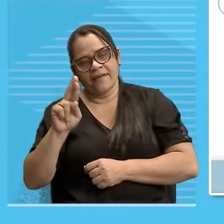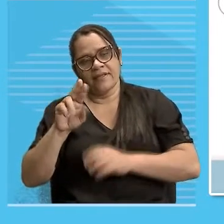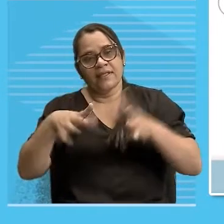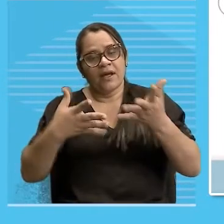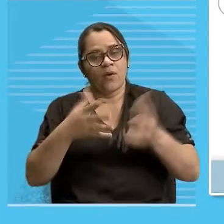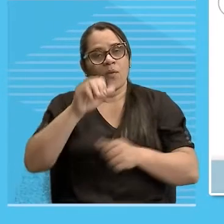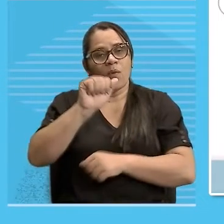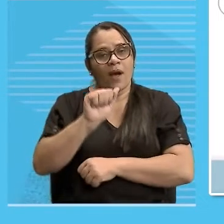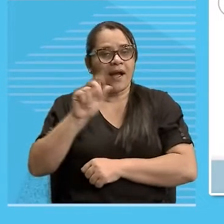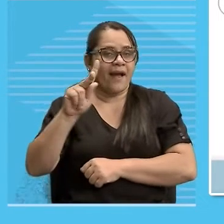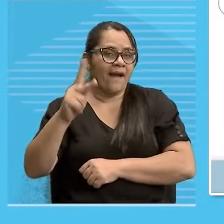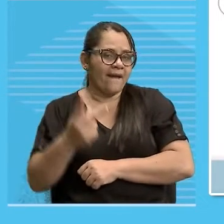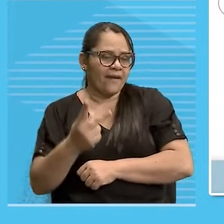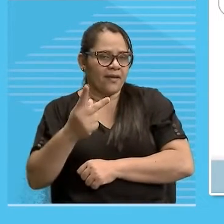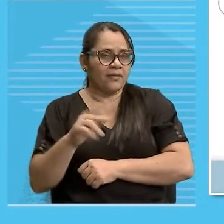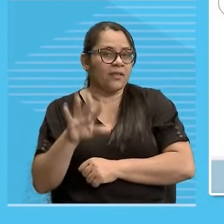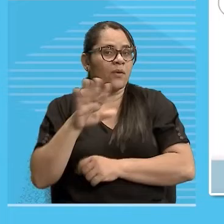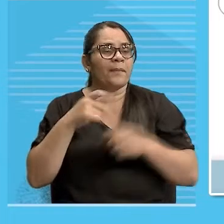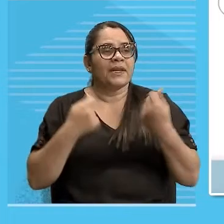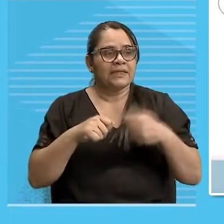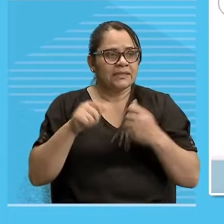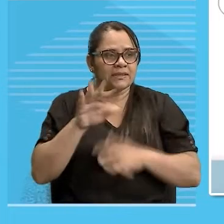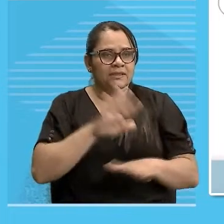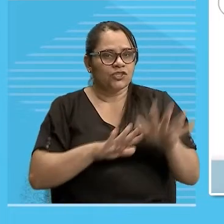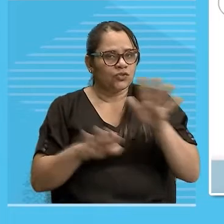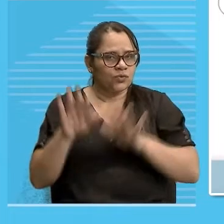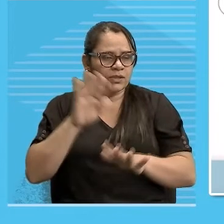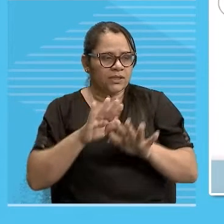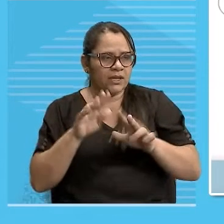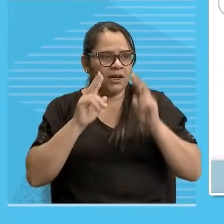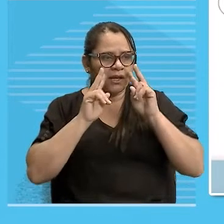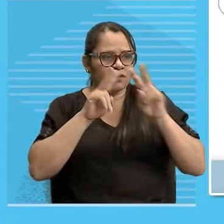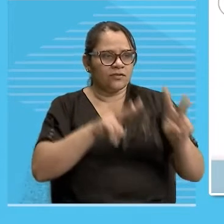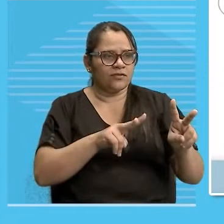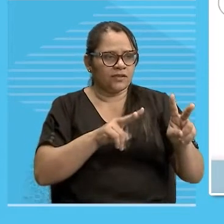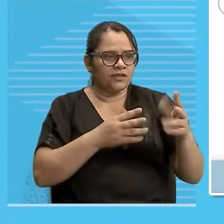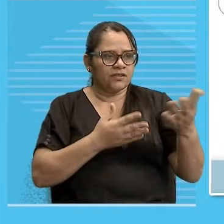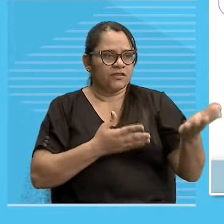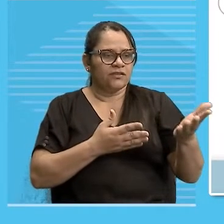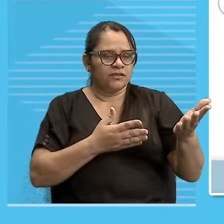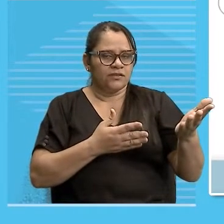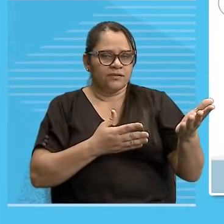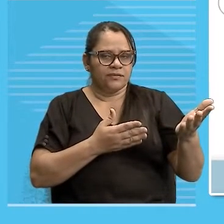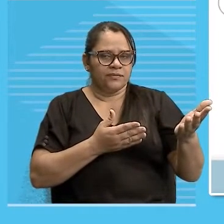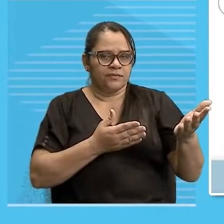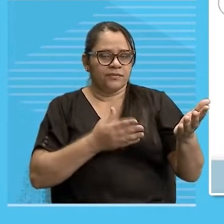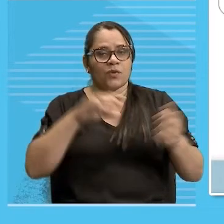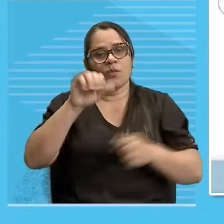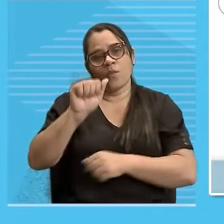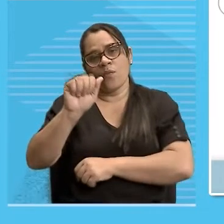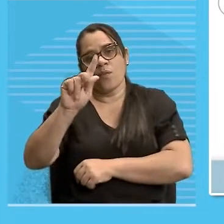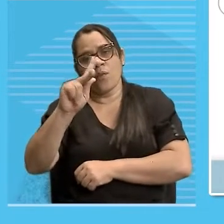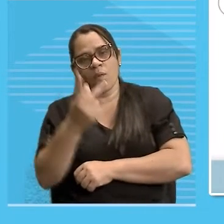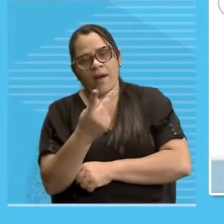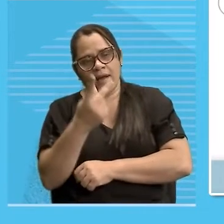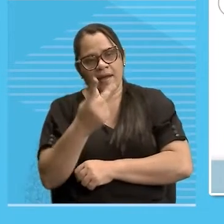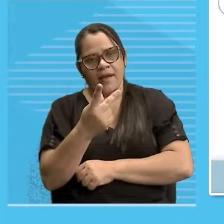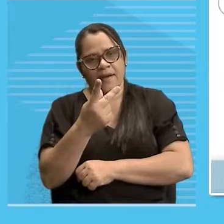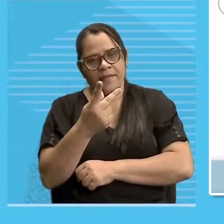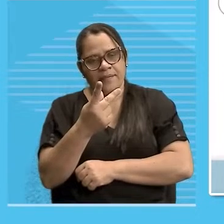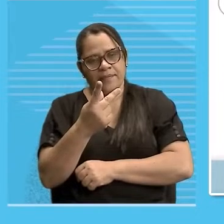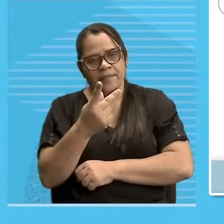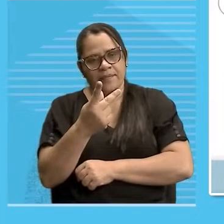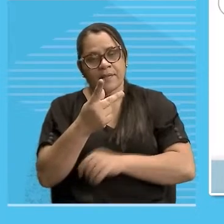Cuidado, querido estudante. Eu vou aproveitar agora, ó, para dizer que esse Azinho aqui que você está vendo, seguido de H, é